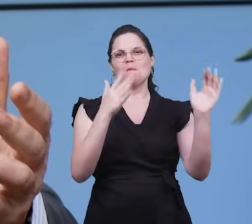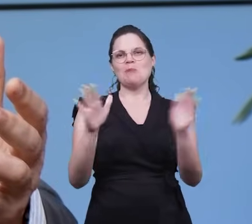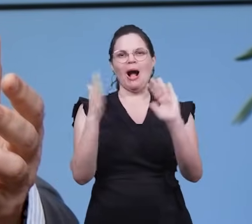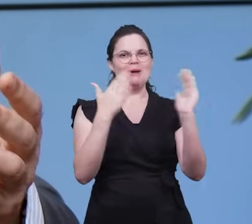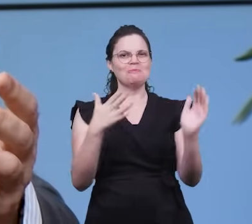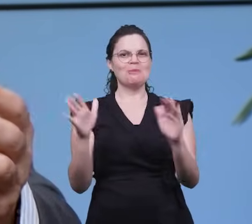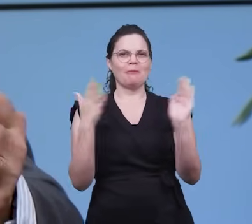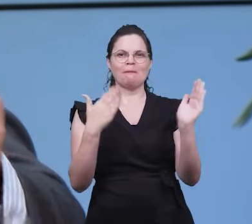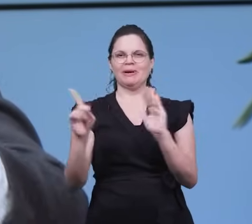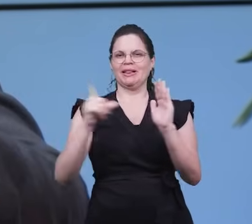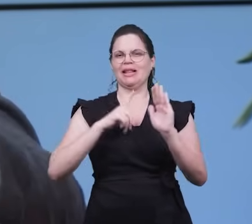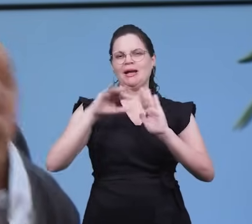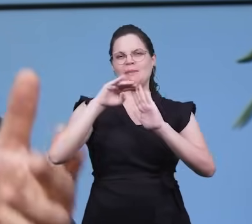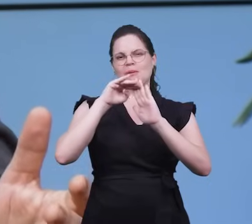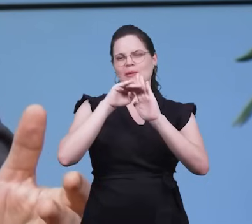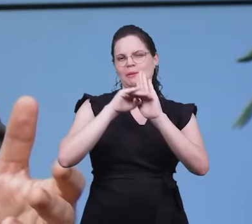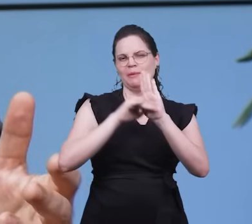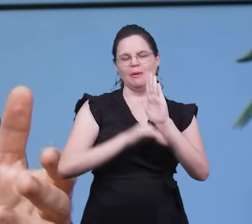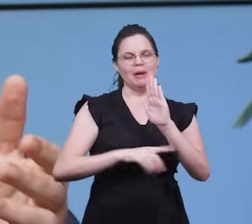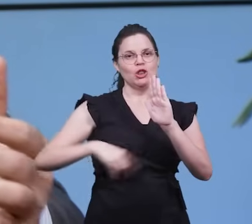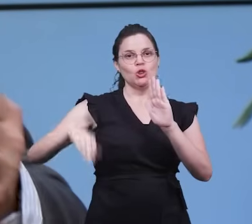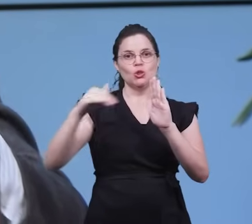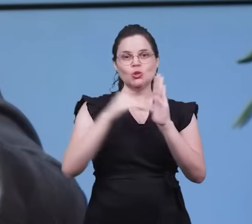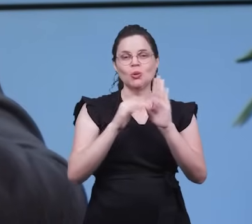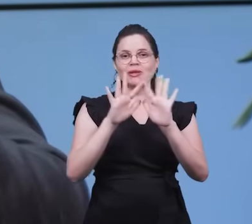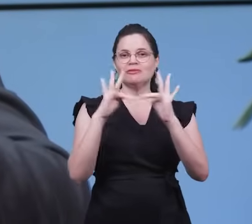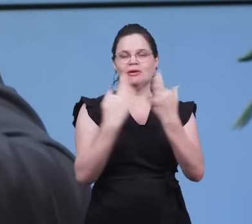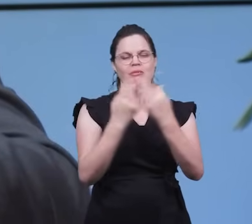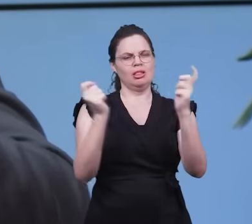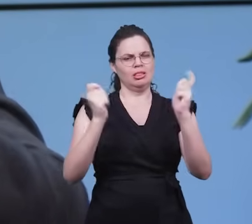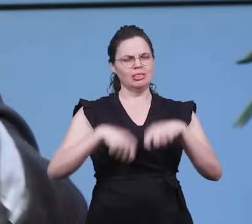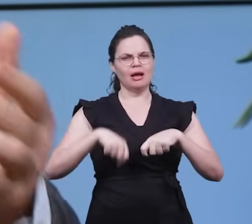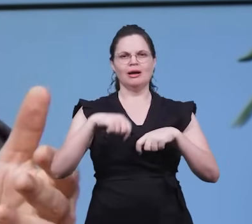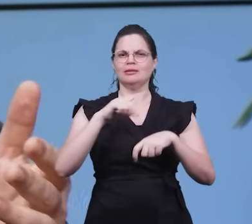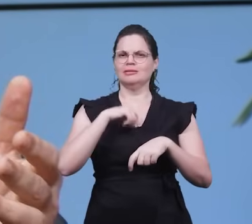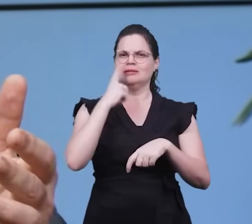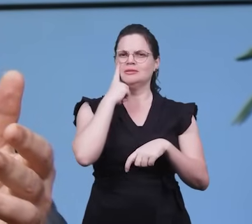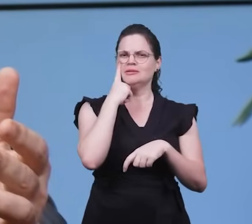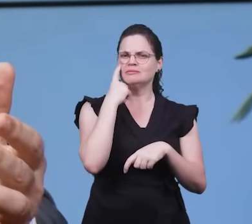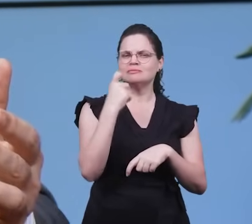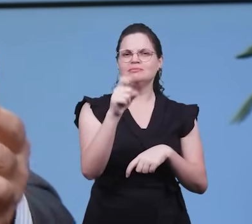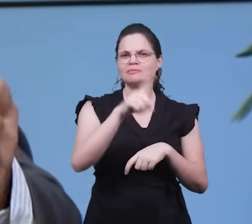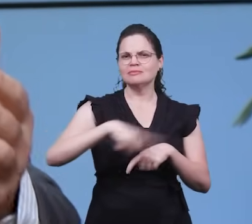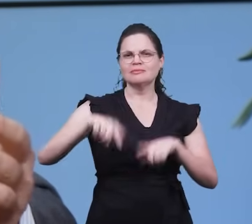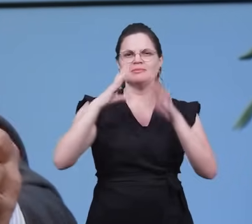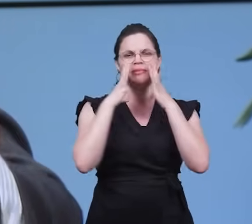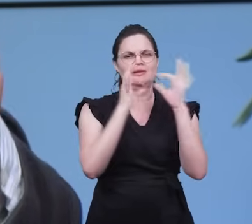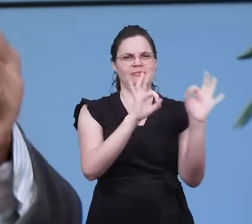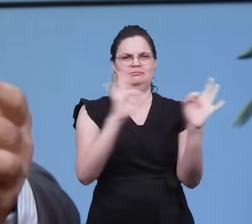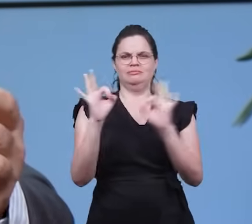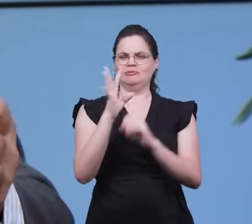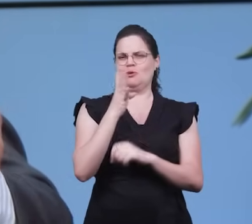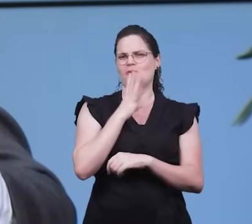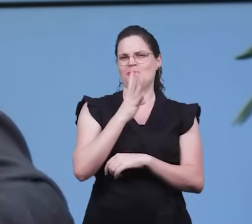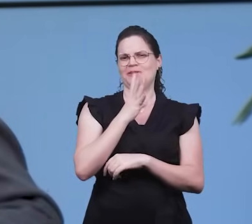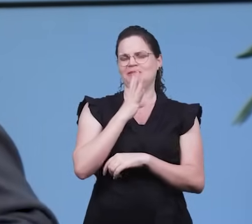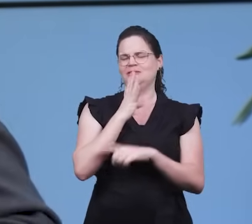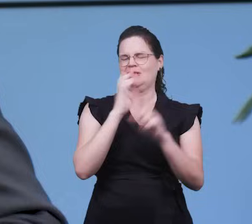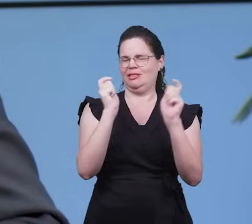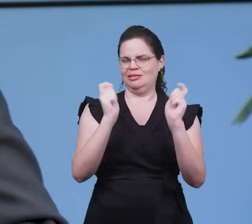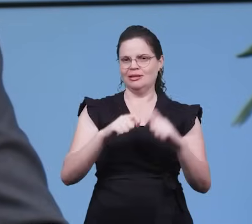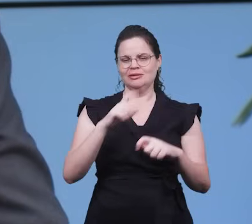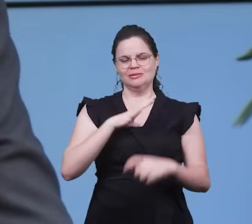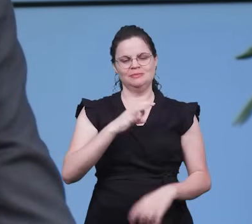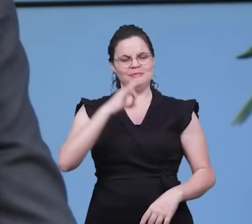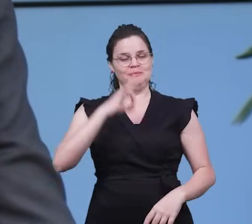conteúdos que ali estão, para toda a família, algo interessantíssimo de você assistir, de você conhecer, e certamente